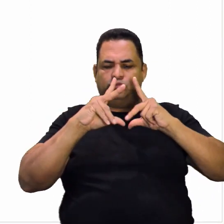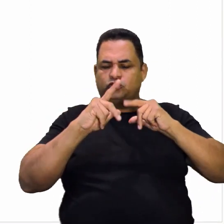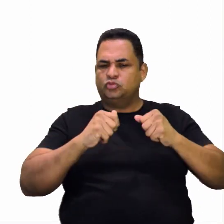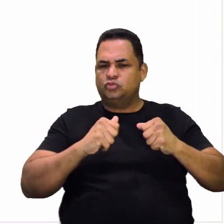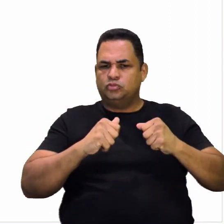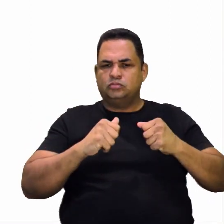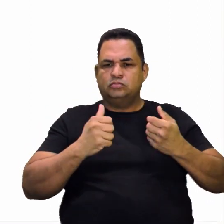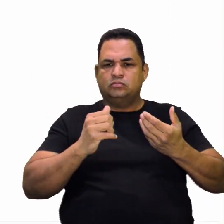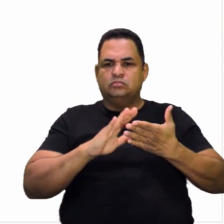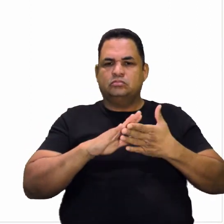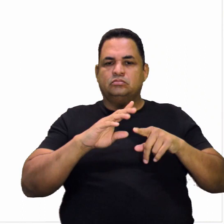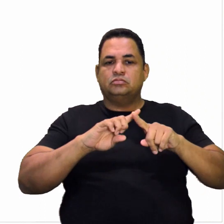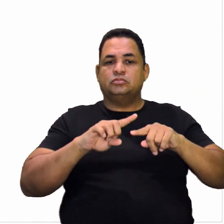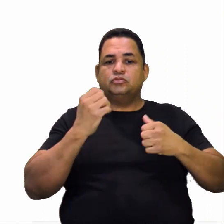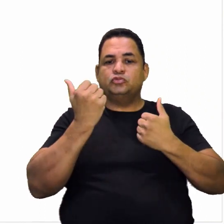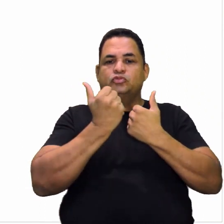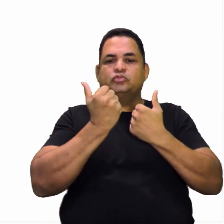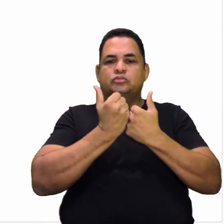sendo substituído pelo